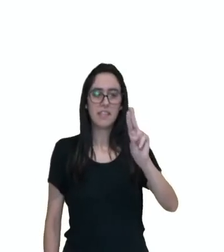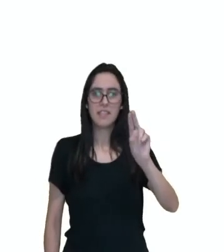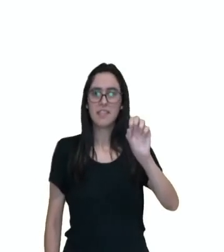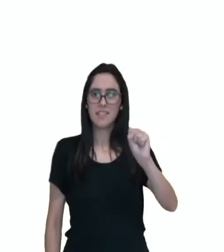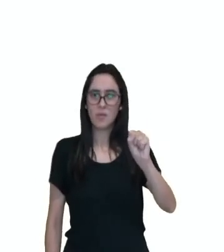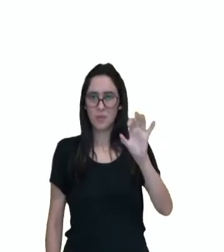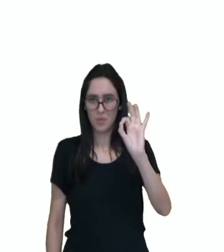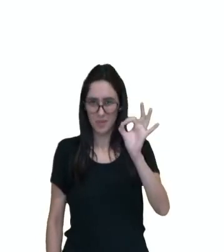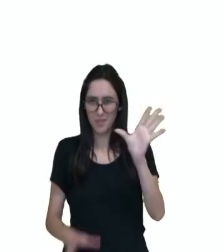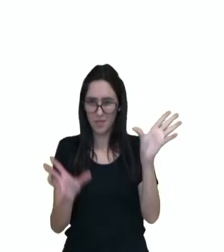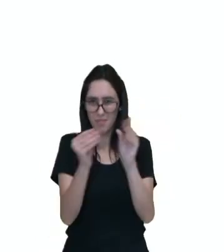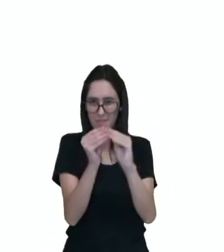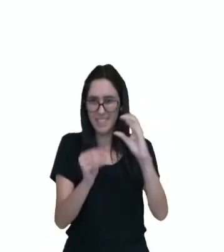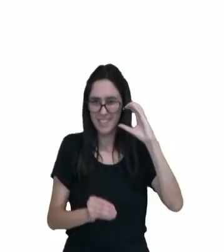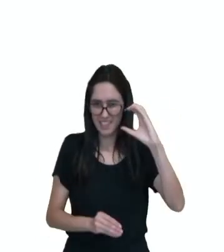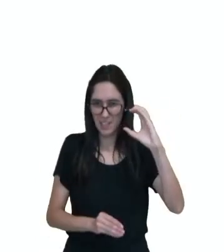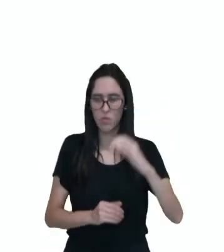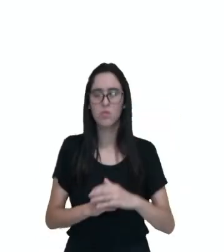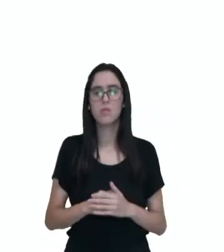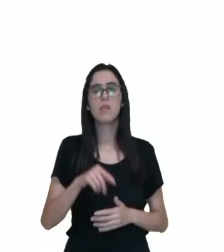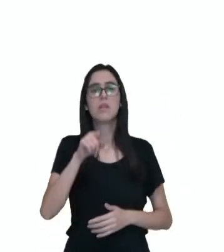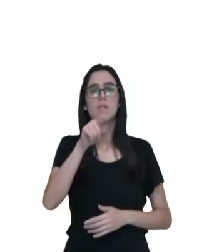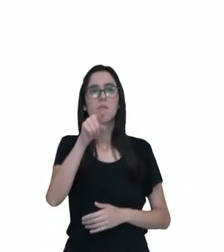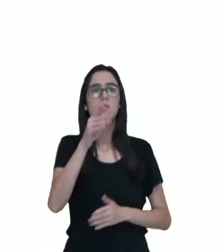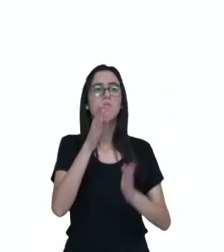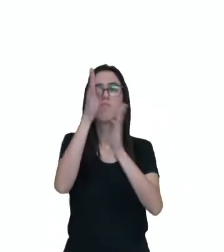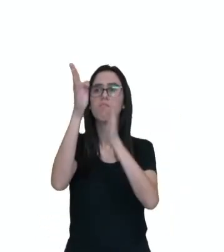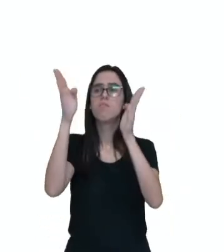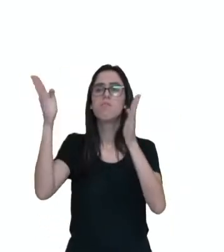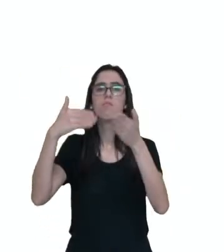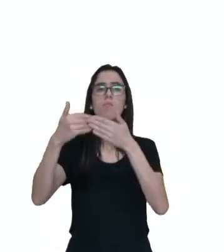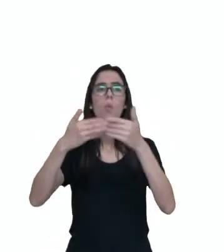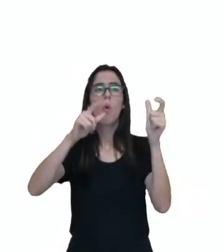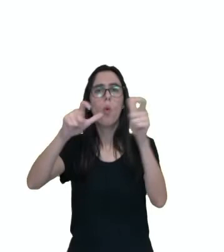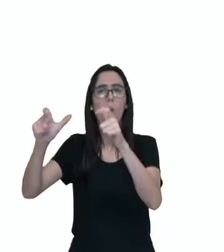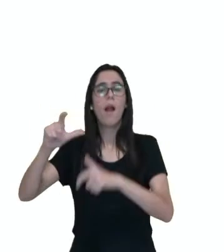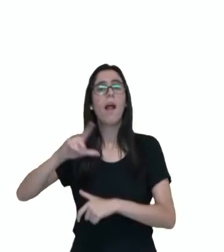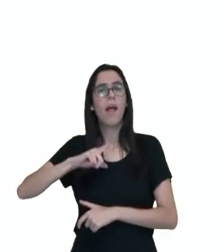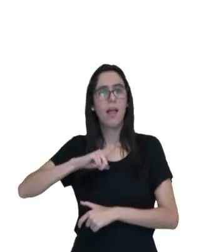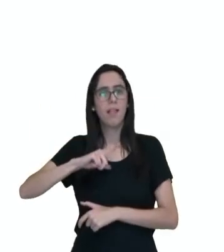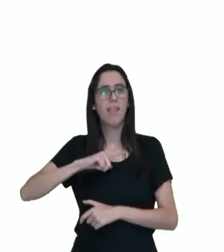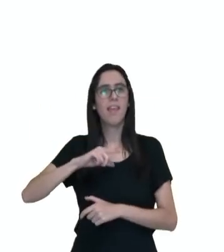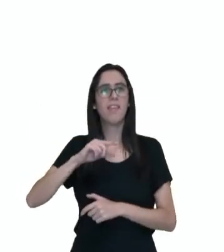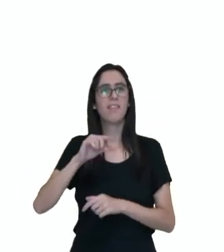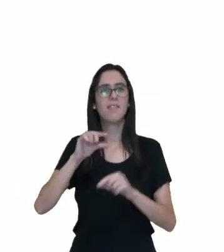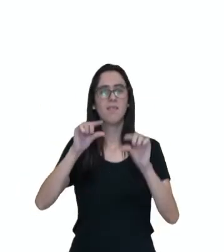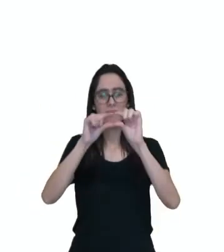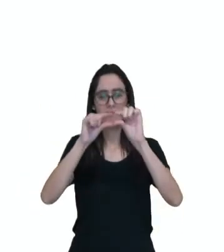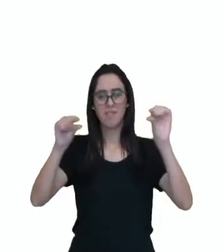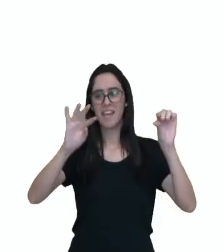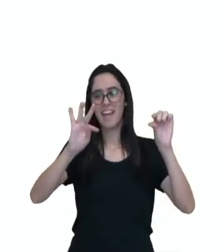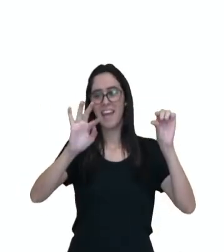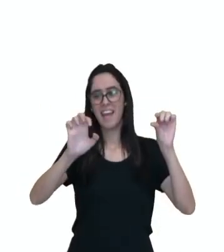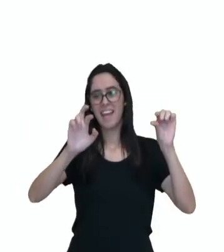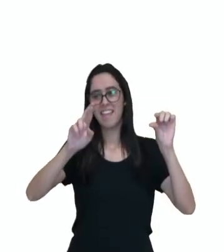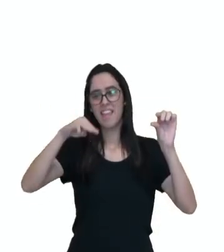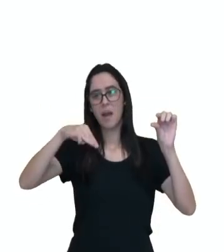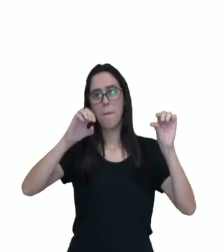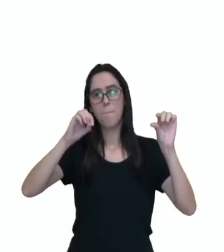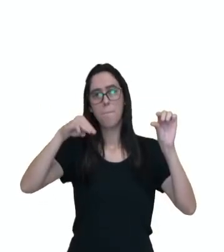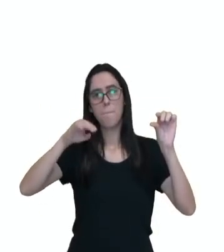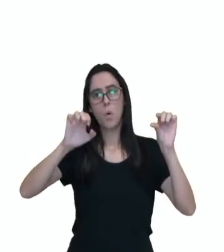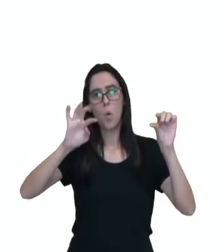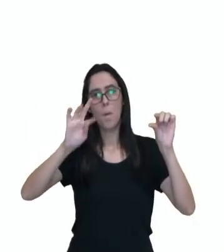você ir em lugares, pessoal, qualquer lugar que você vai, estão lá os termômetros. E esses termômetros, veja, a medida de um